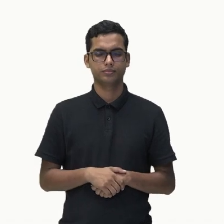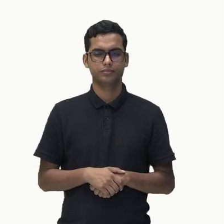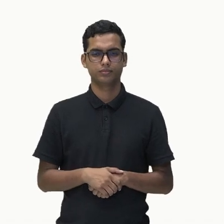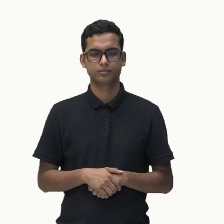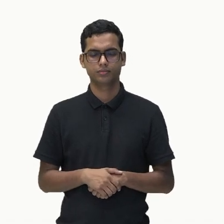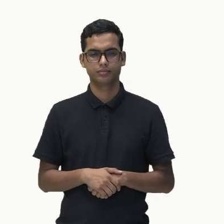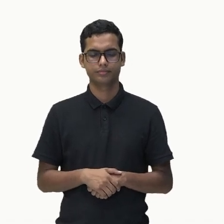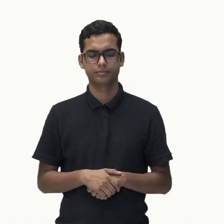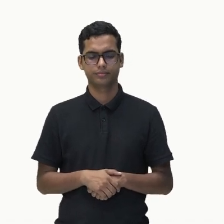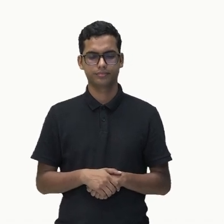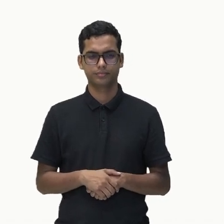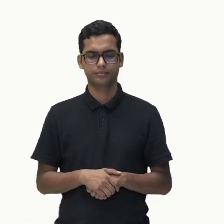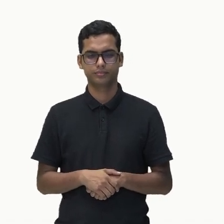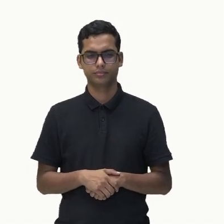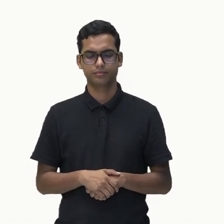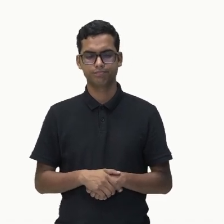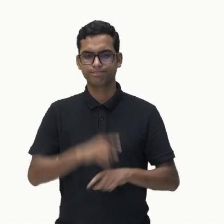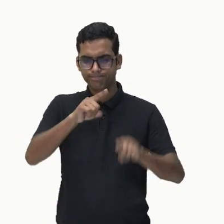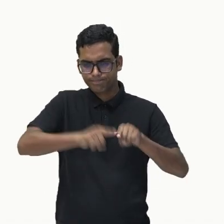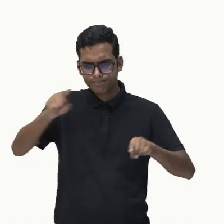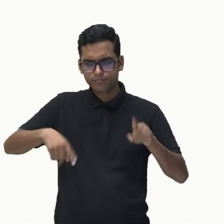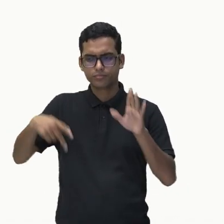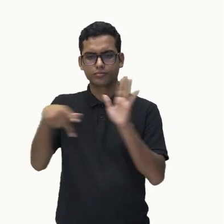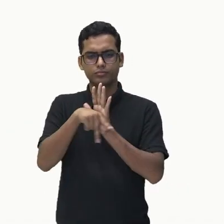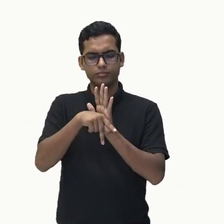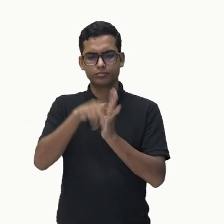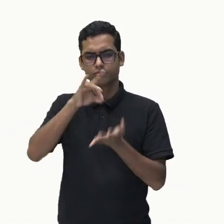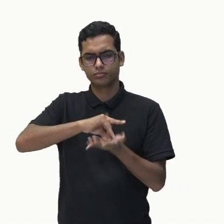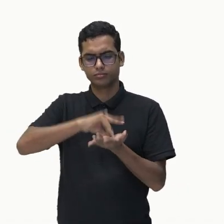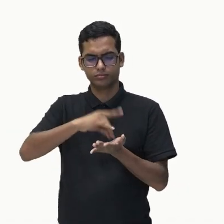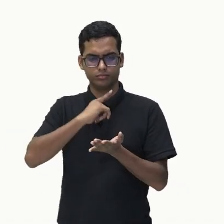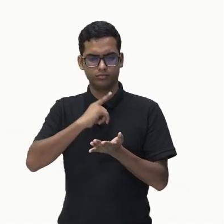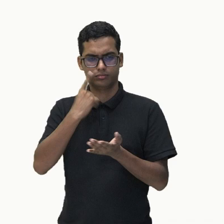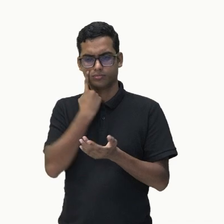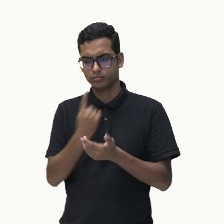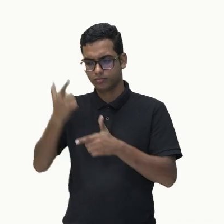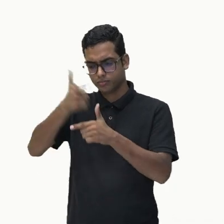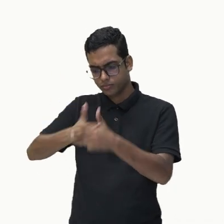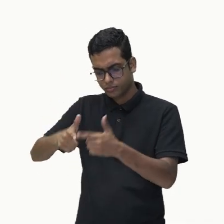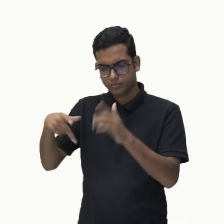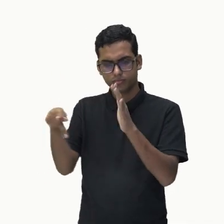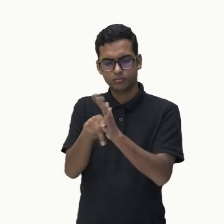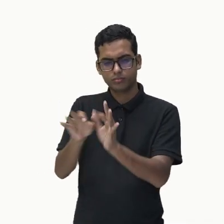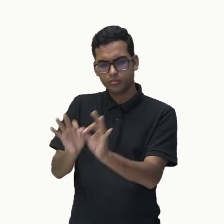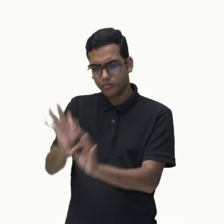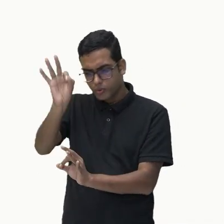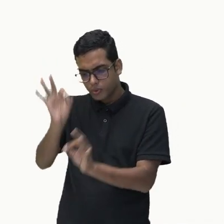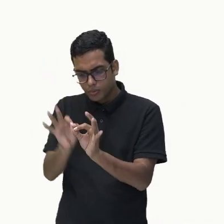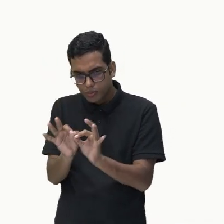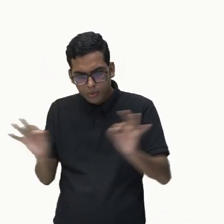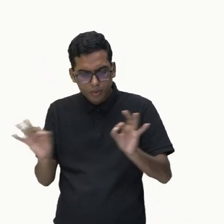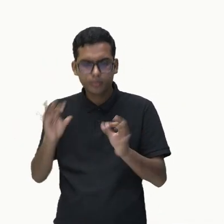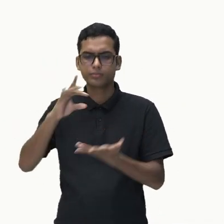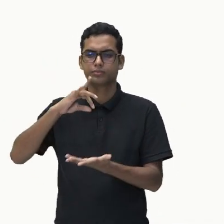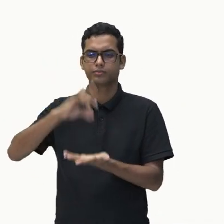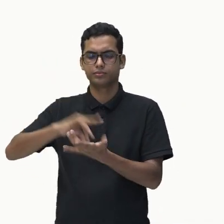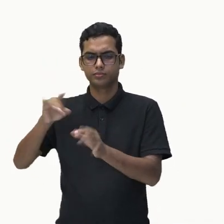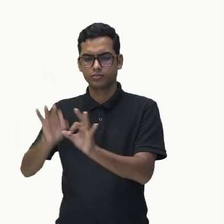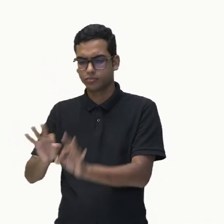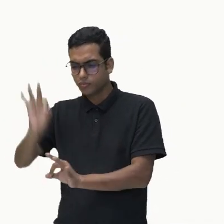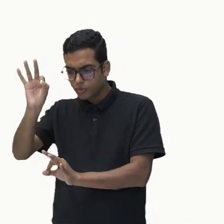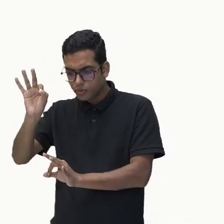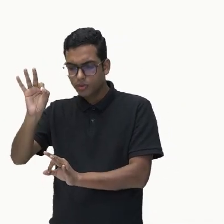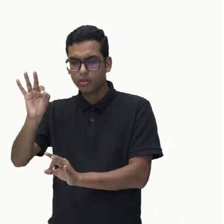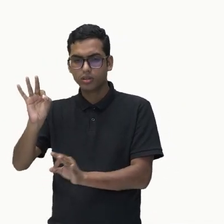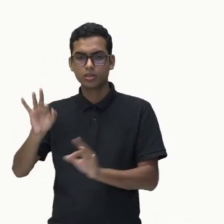Ou seja, a variação, a diferença, a divisão das alturas é inversamente proporcional à divisão das